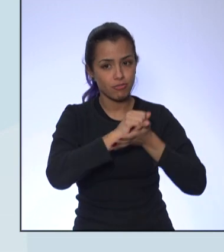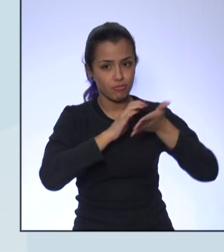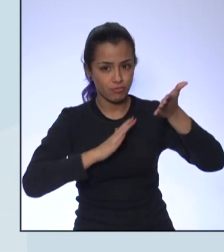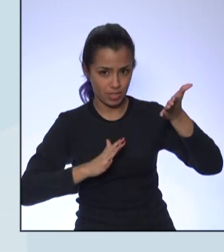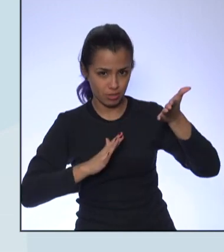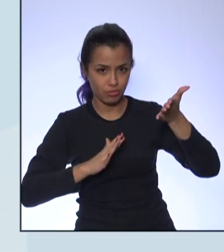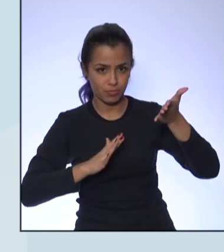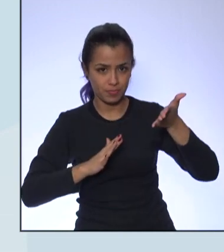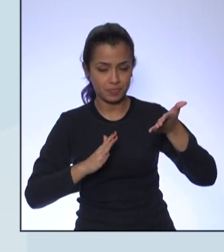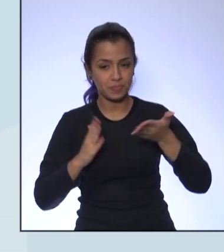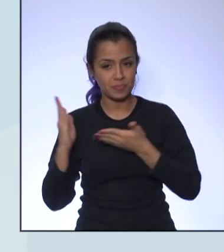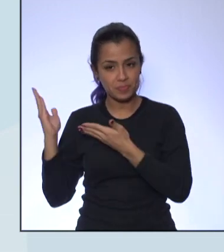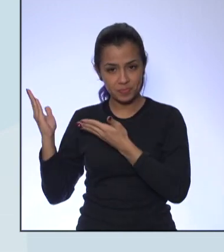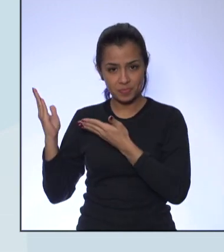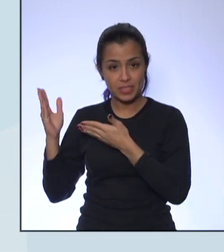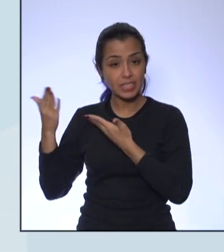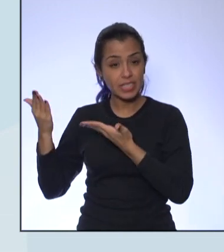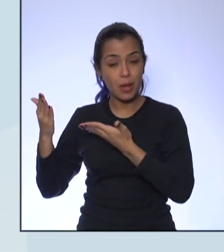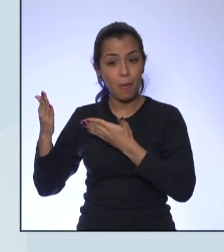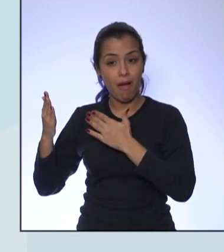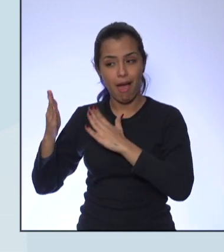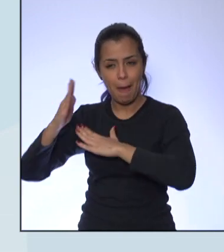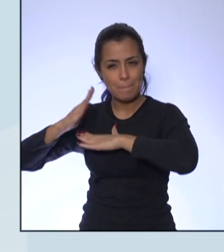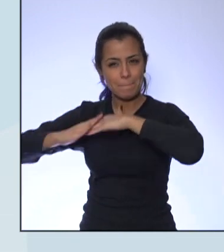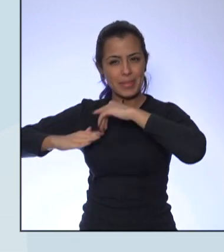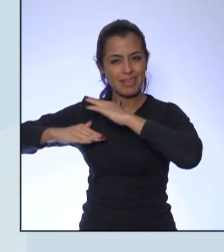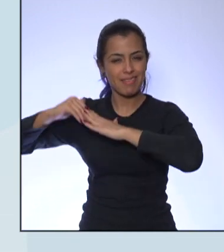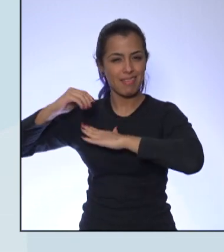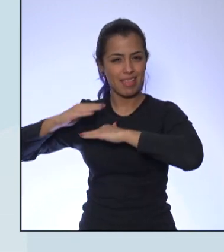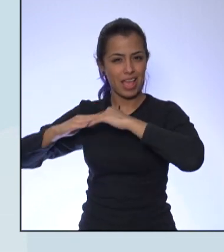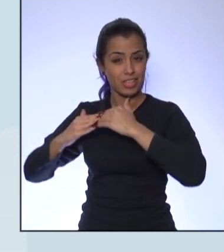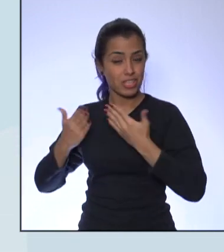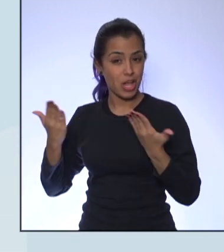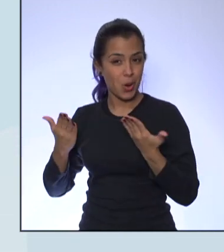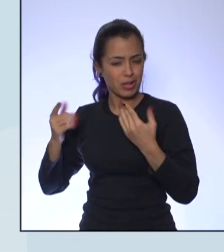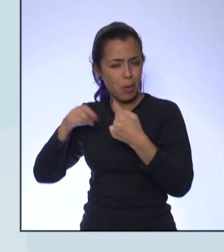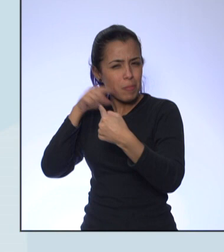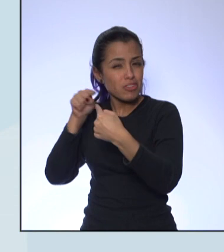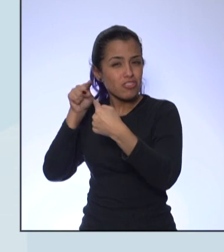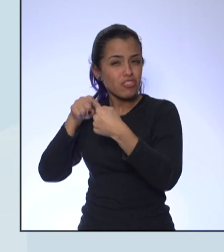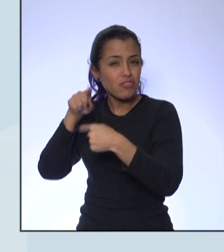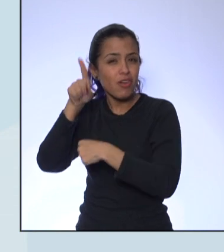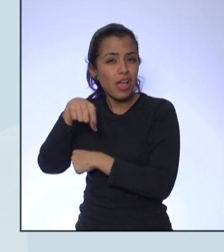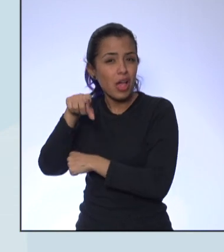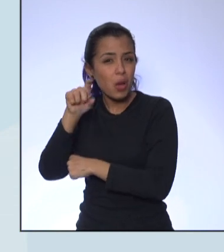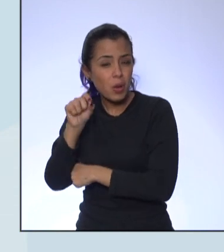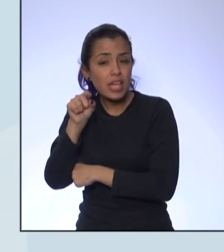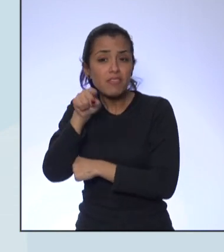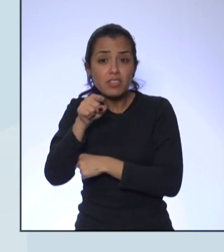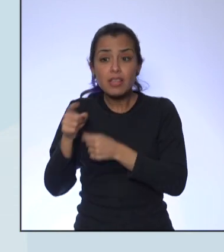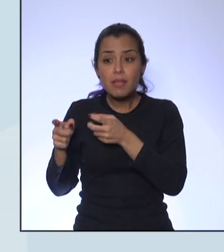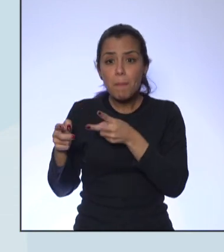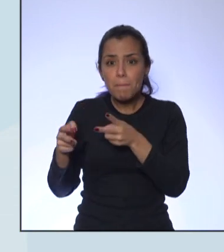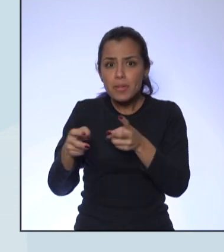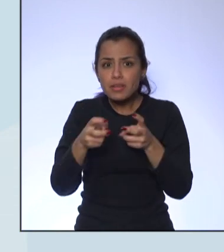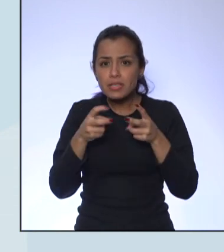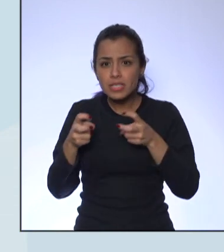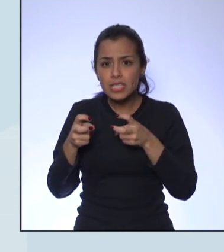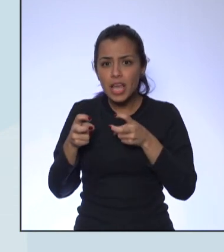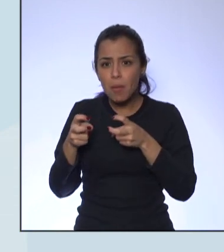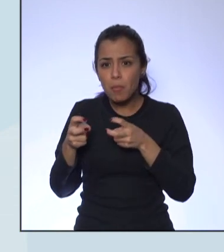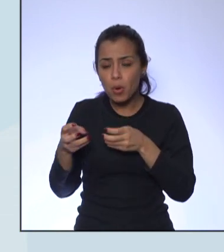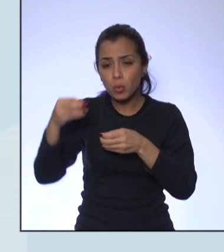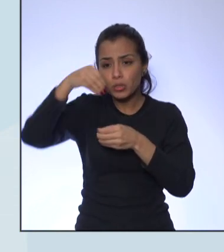nessa atividade desse momento é o quê? Que vocês consigam identificar os elementos básicos que compõem uma